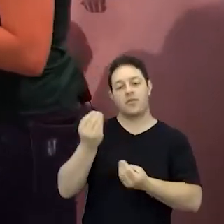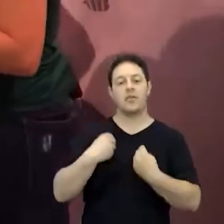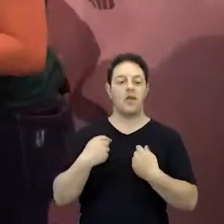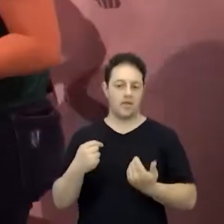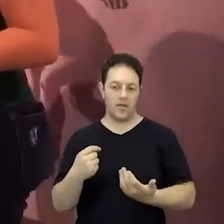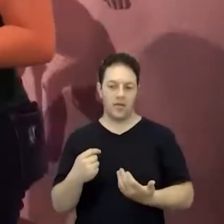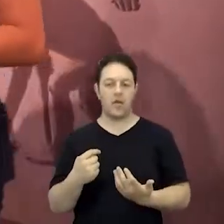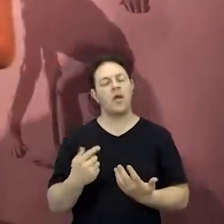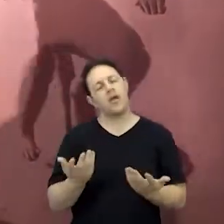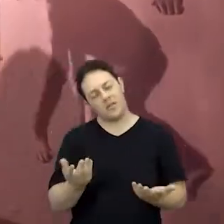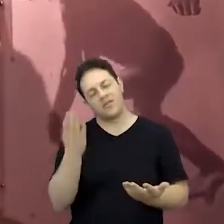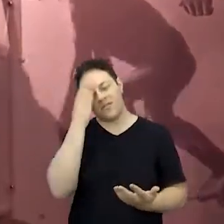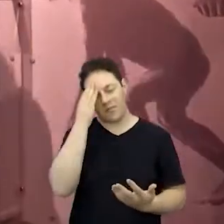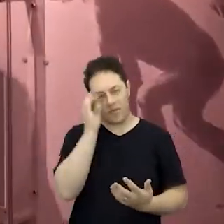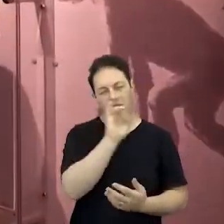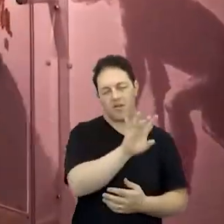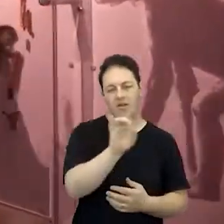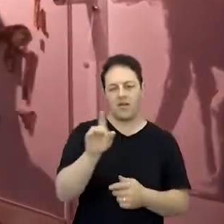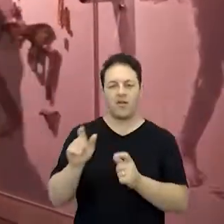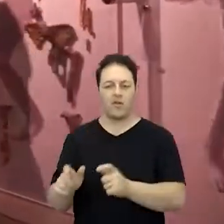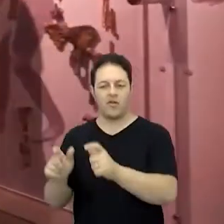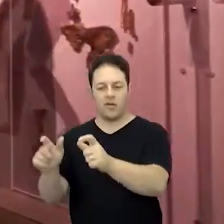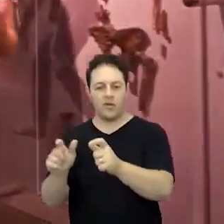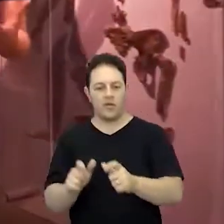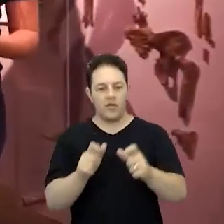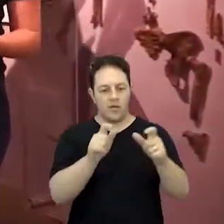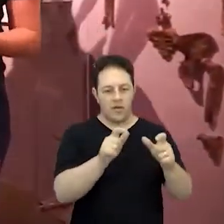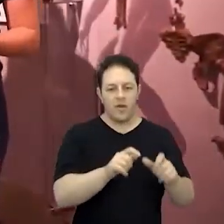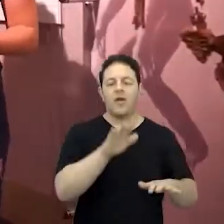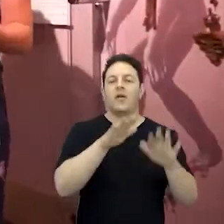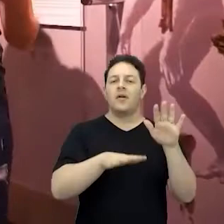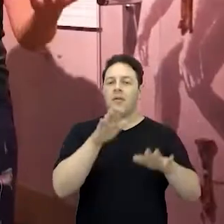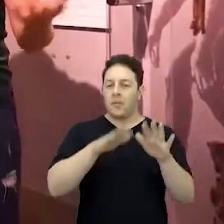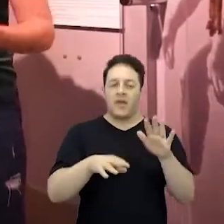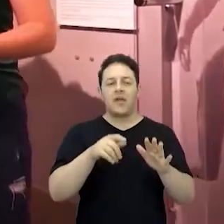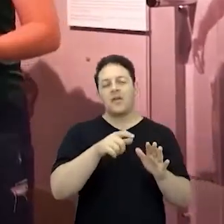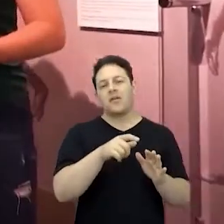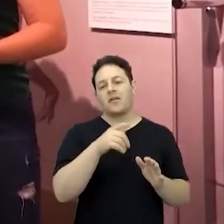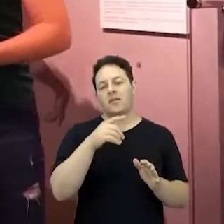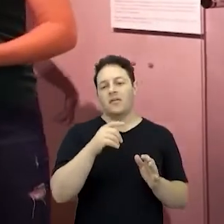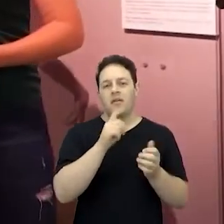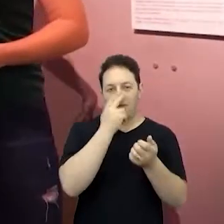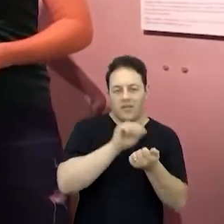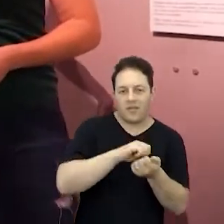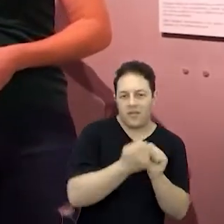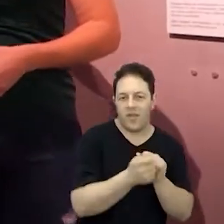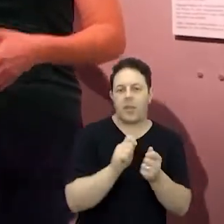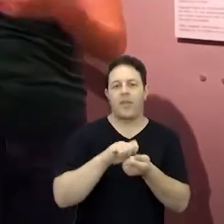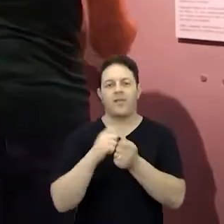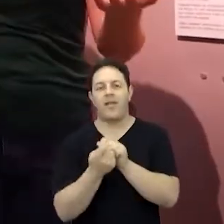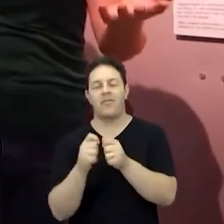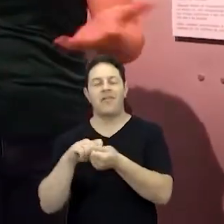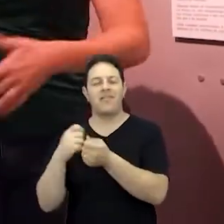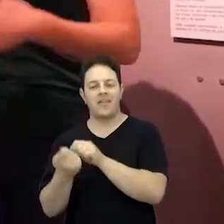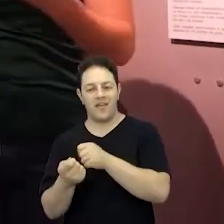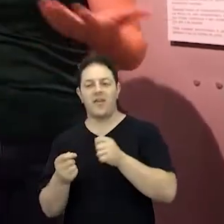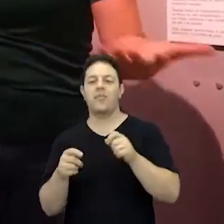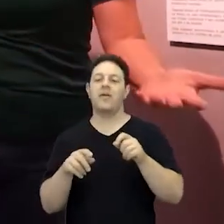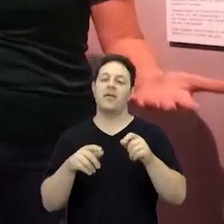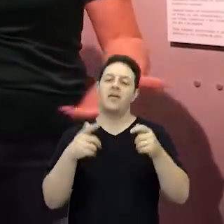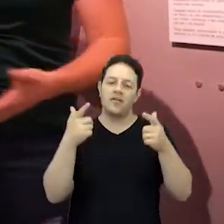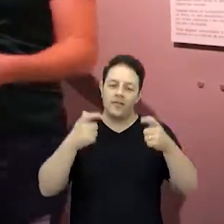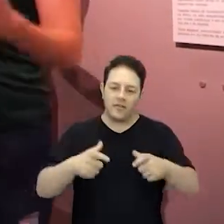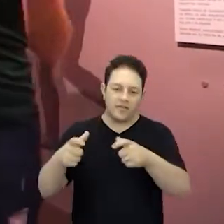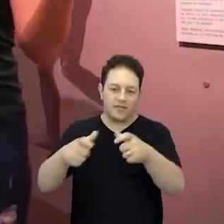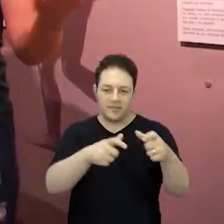e é claro né Cada ambiente pedir a né das espécies coisa diferente aquilo né adaptação é a capacidade